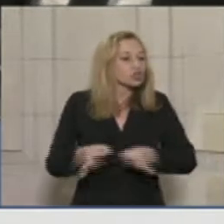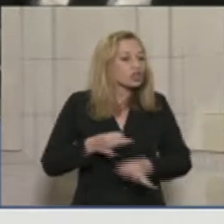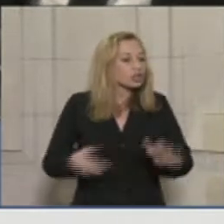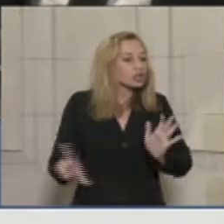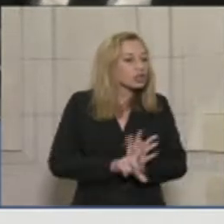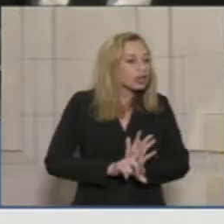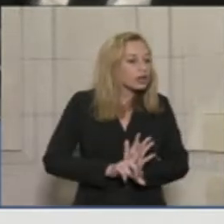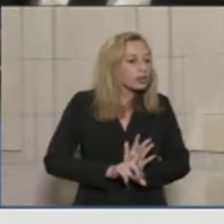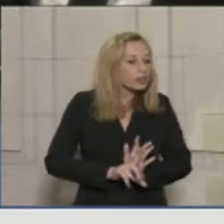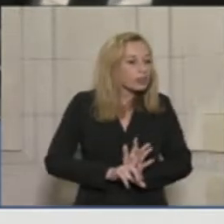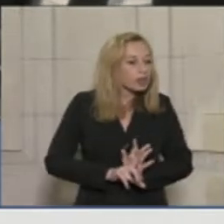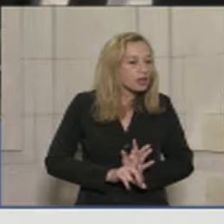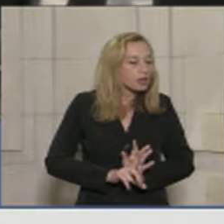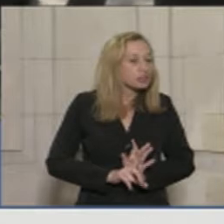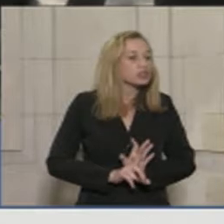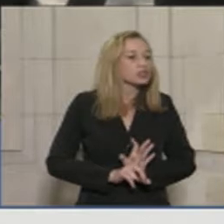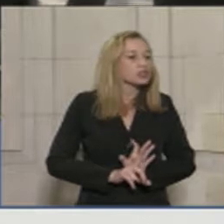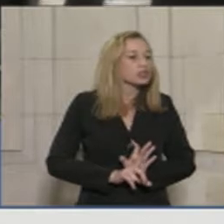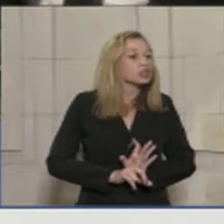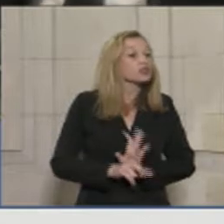Projeto de lei